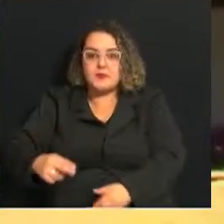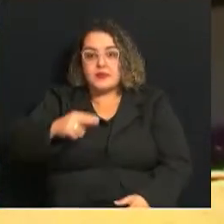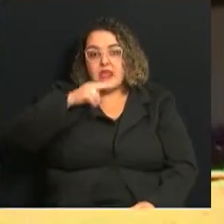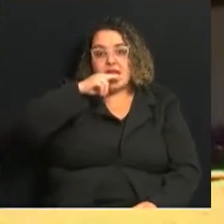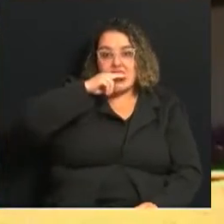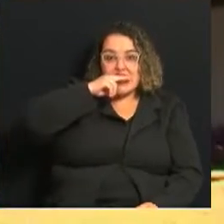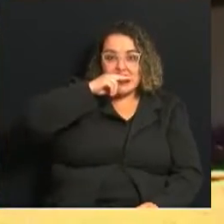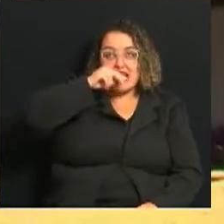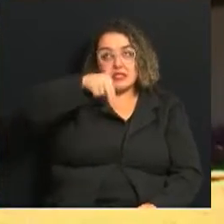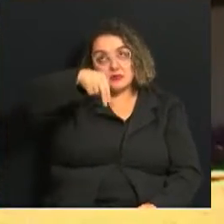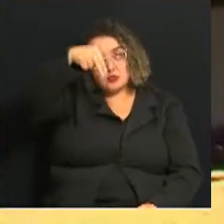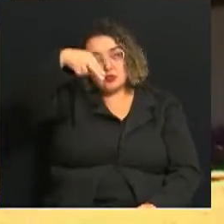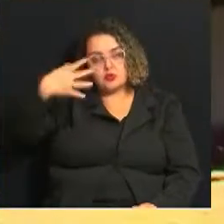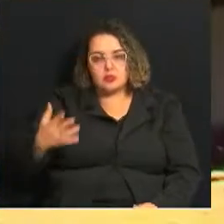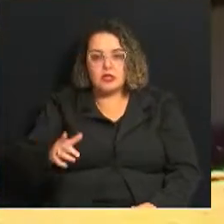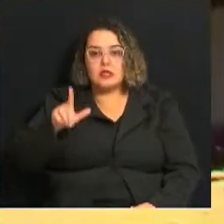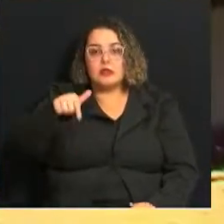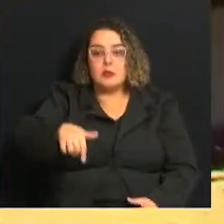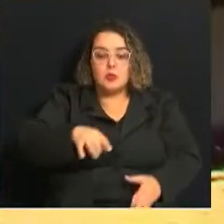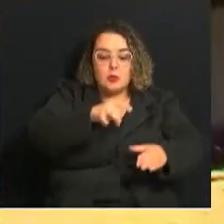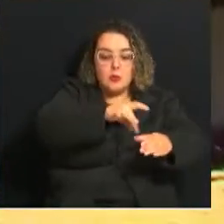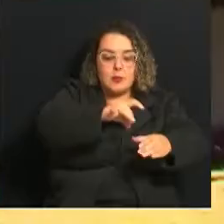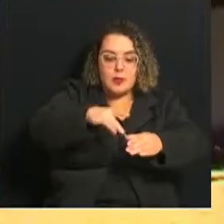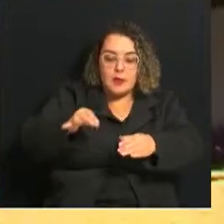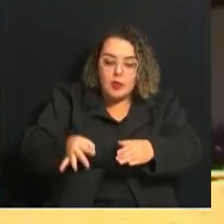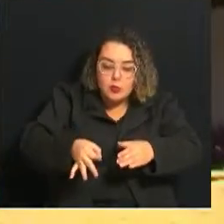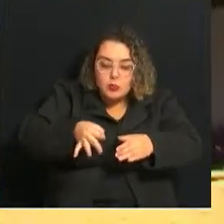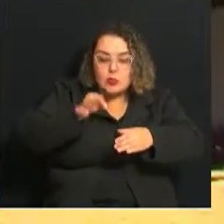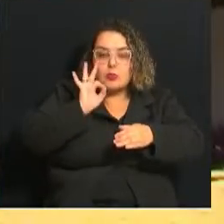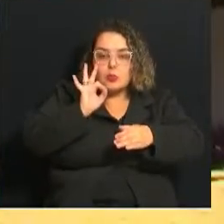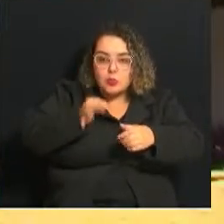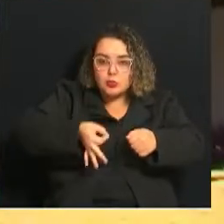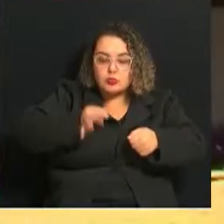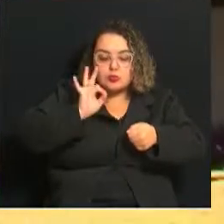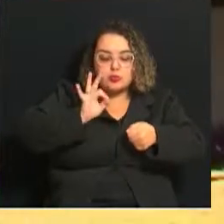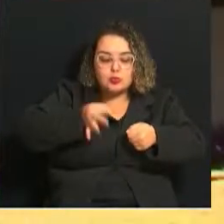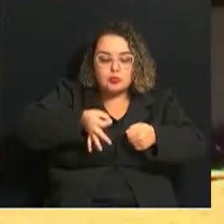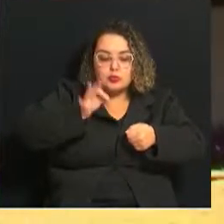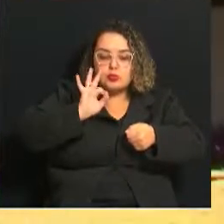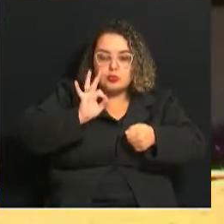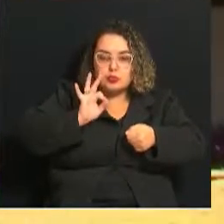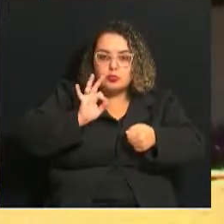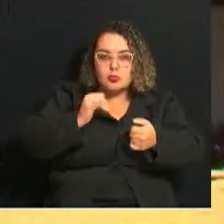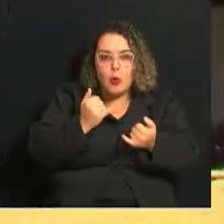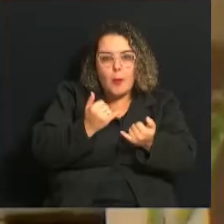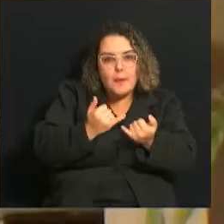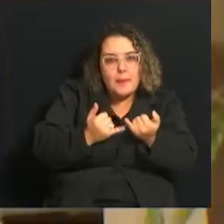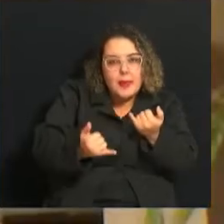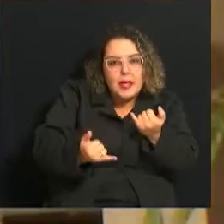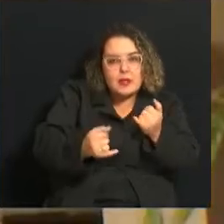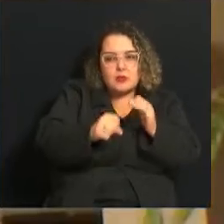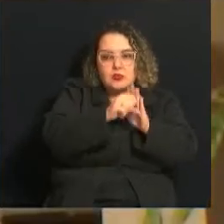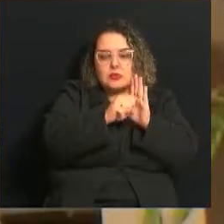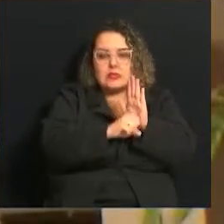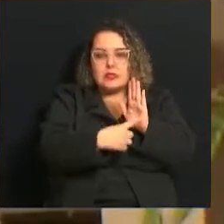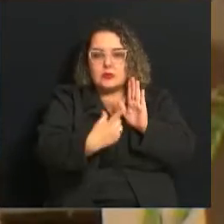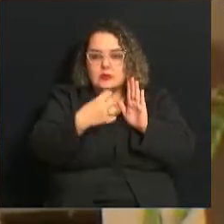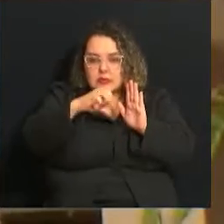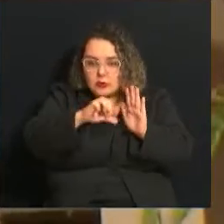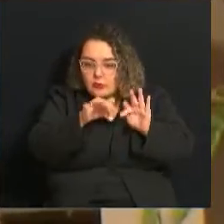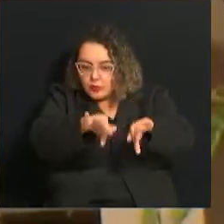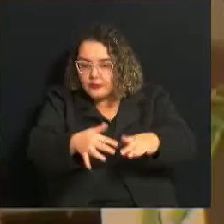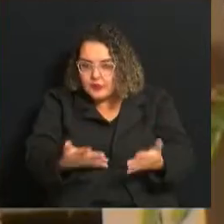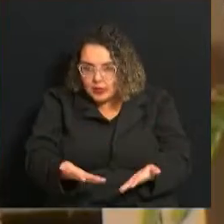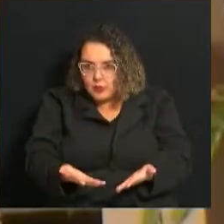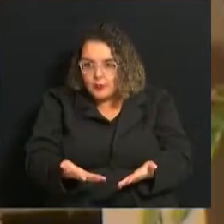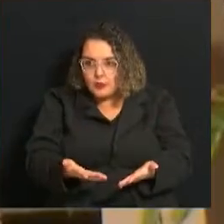e depois com o café no final do século XIX, no meio do século XIX para o final. E o Instituto Agronômico ele veio